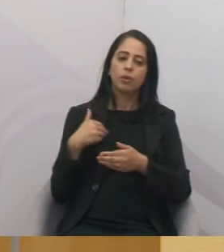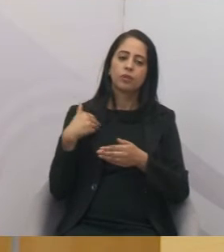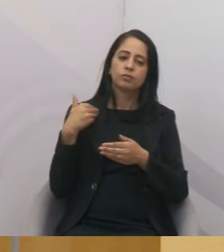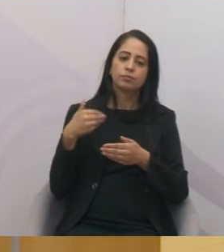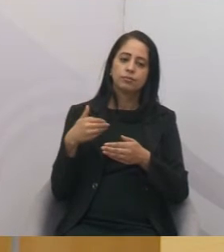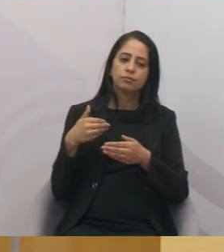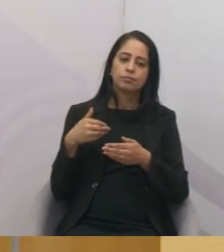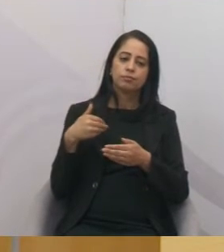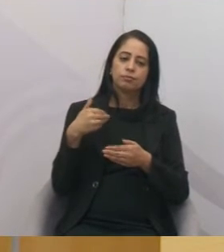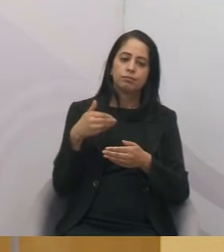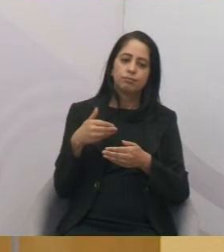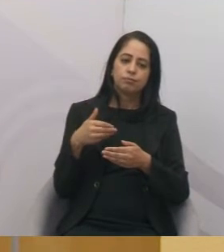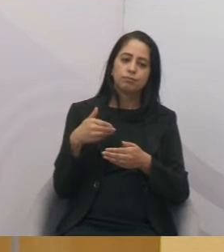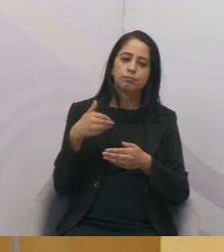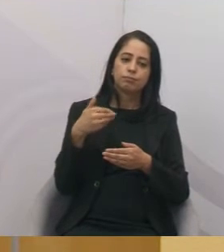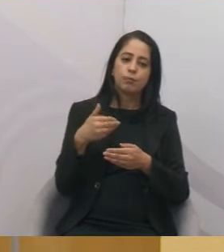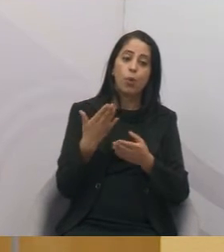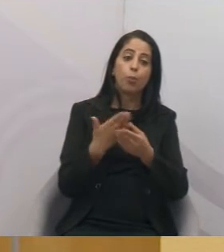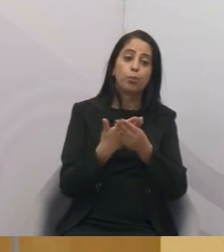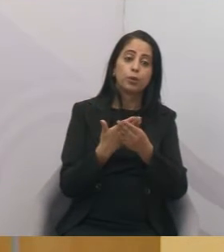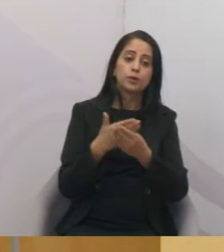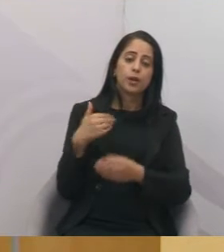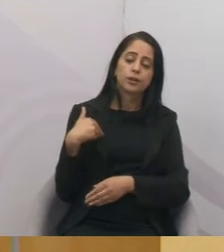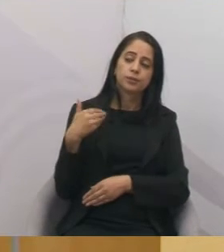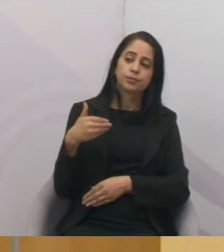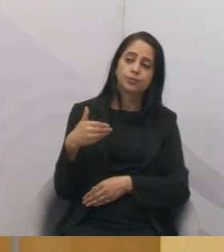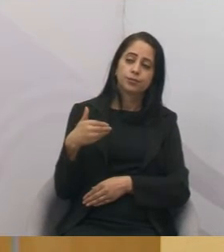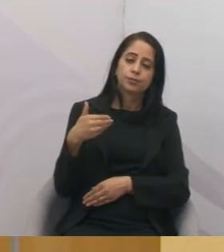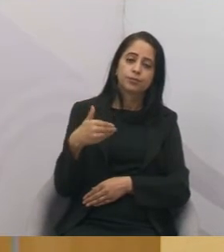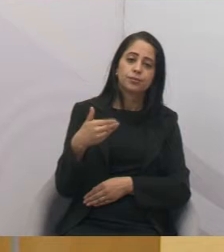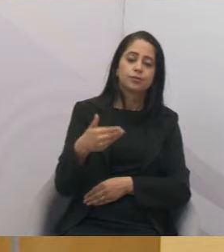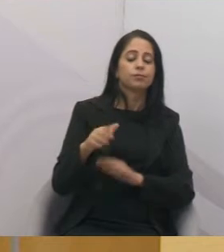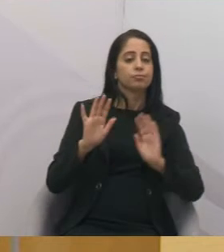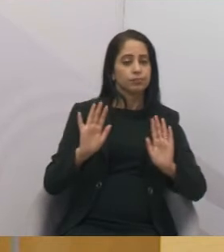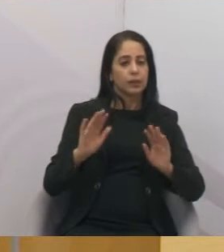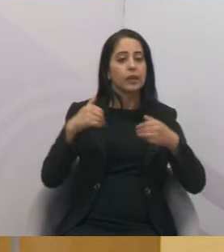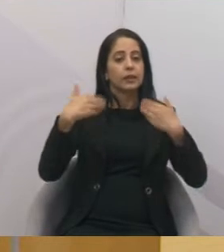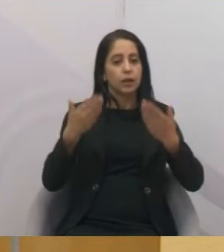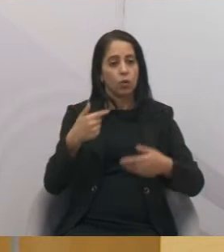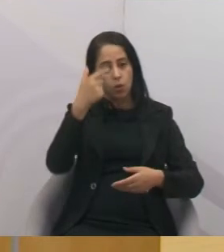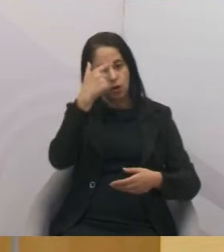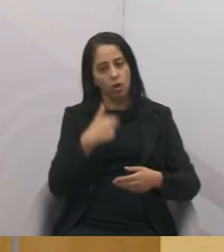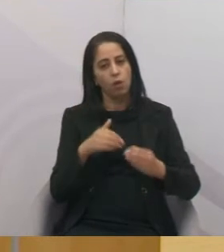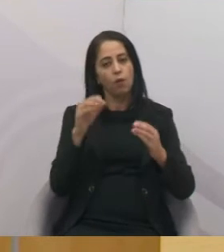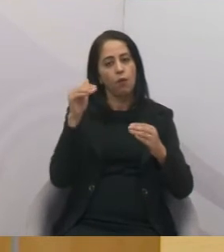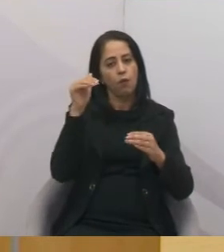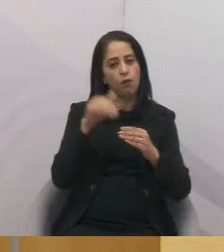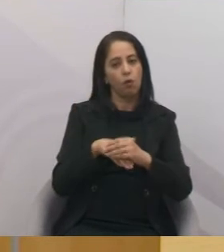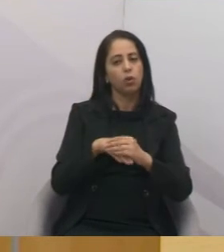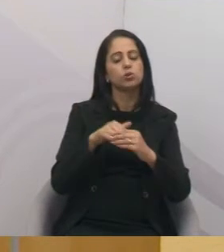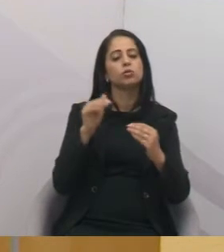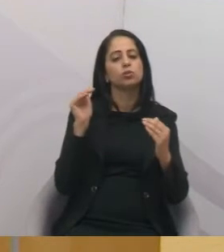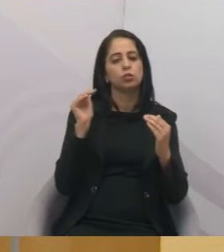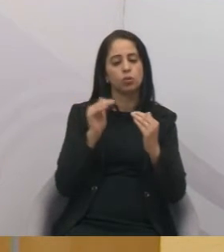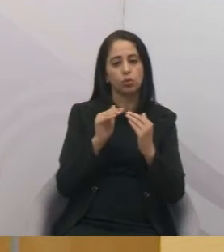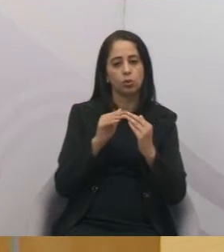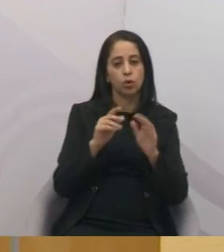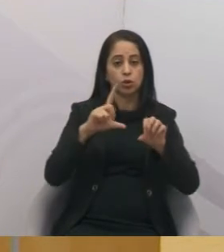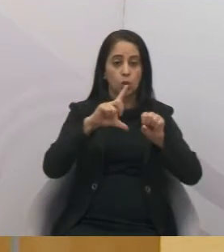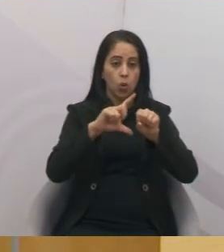que desse projeto nós esperávamos. Então, eu vou votar favorável. Só complementar aqui, vereador Nani, o